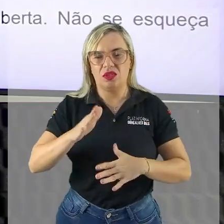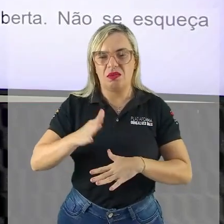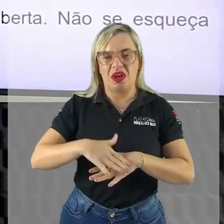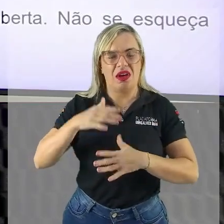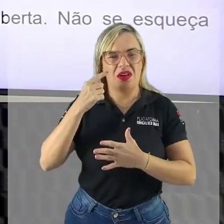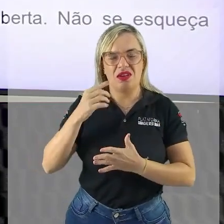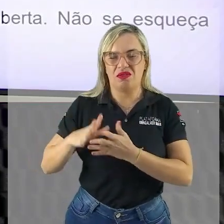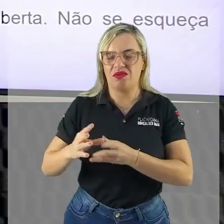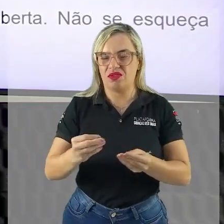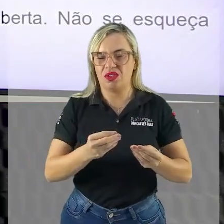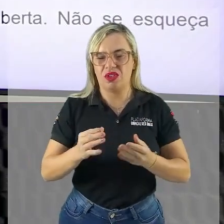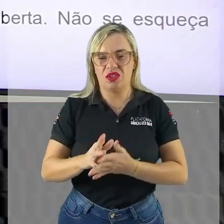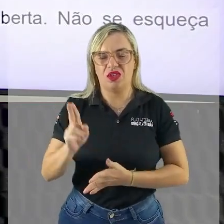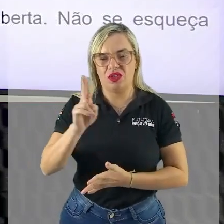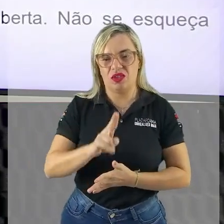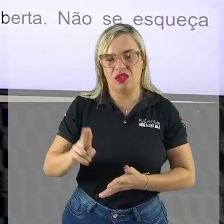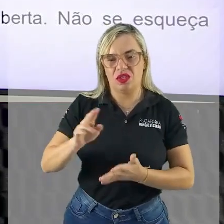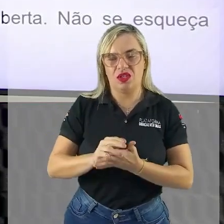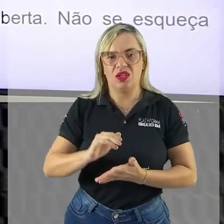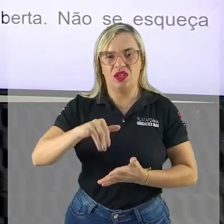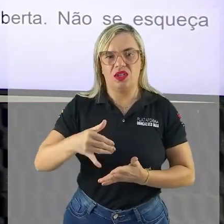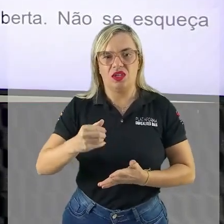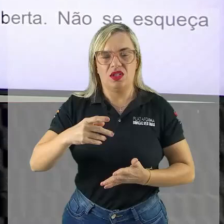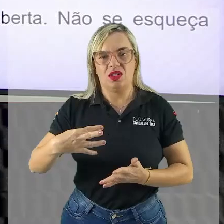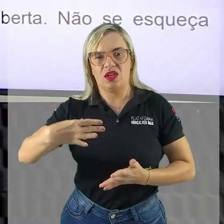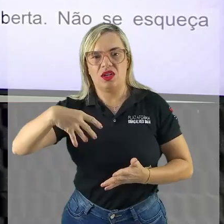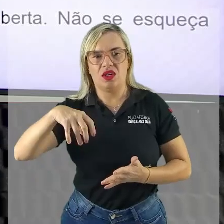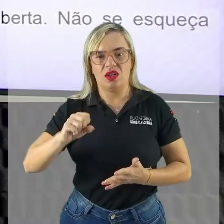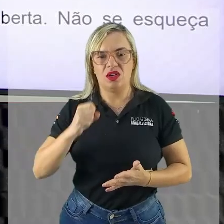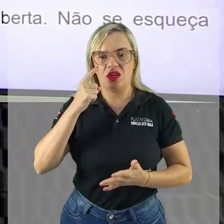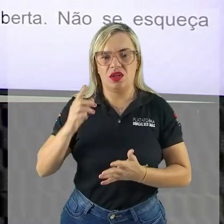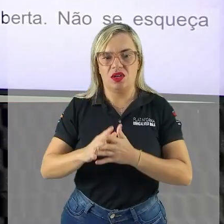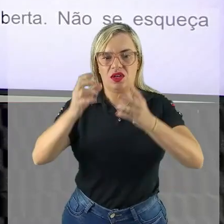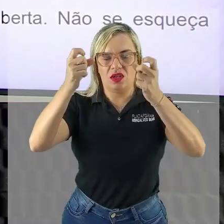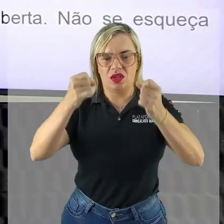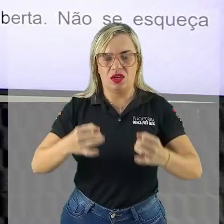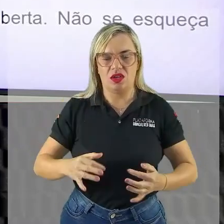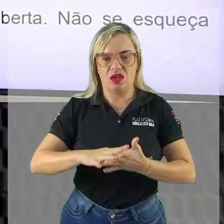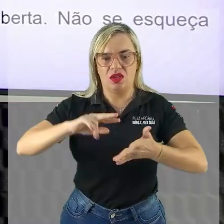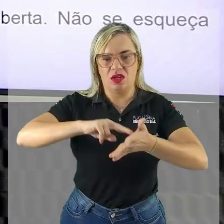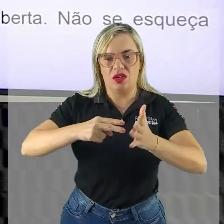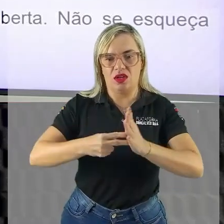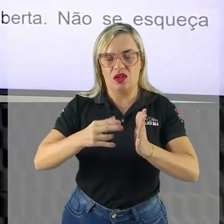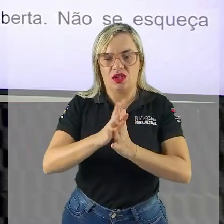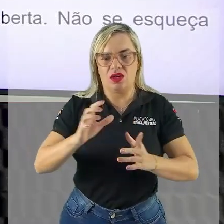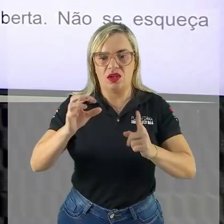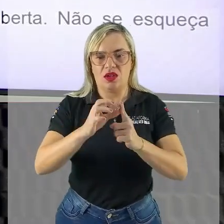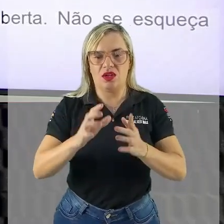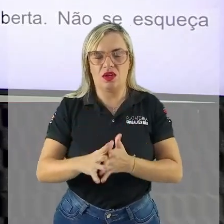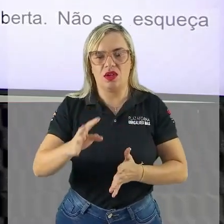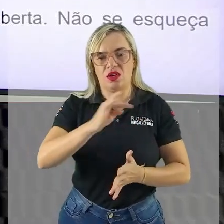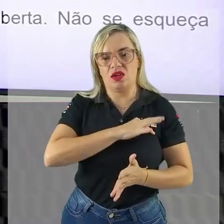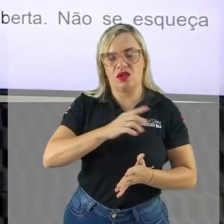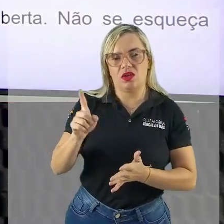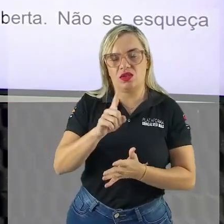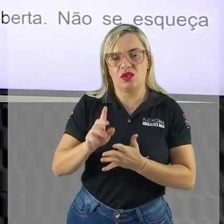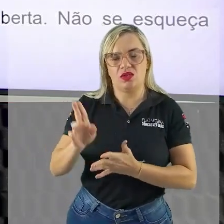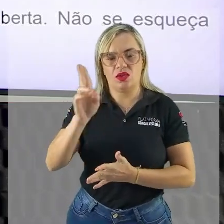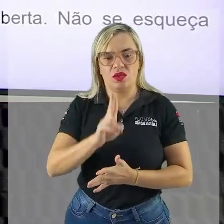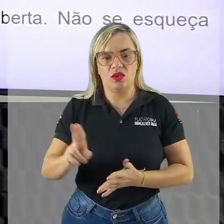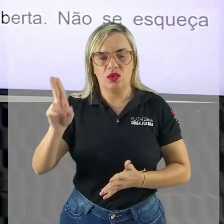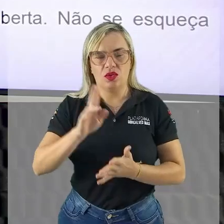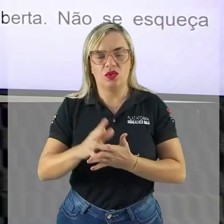bom? Né, que são chamadas também de jargões, tá? Explique o significado dessas palavras técnicas quando não são de uso comum.